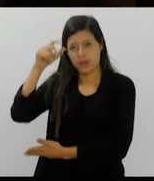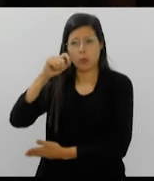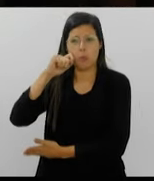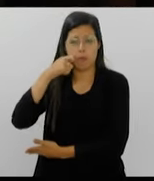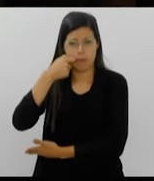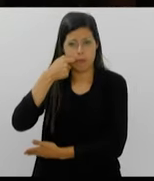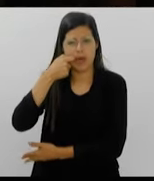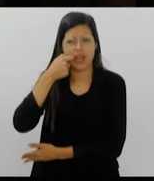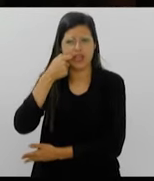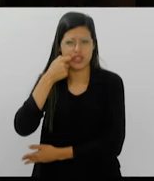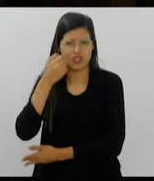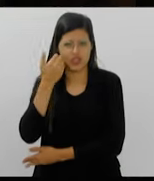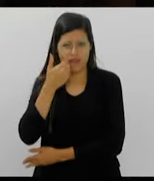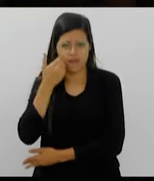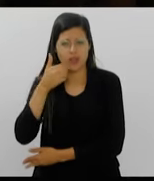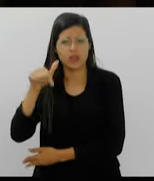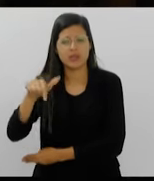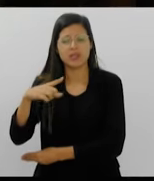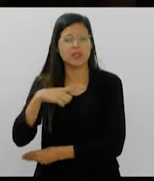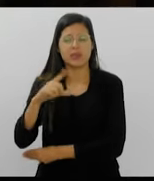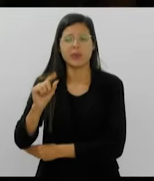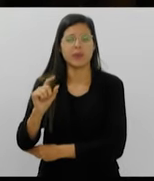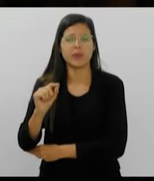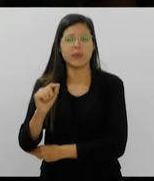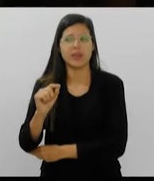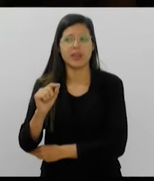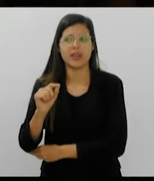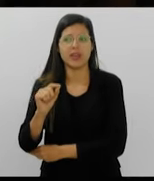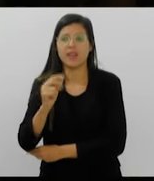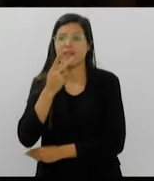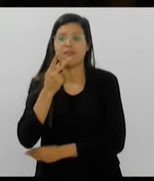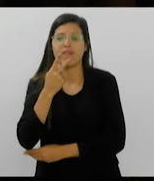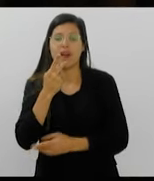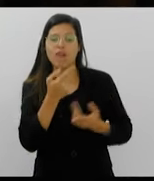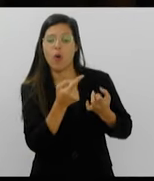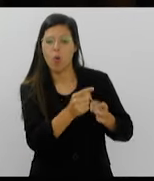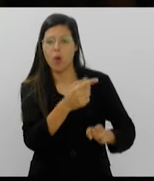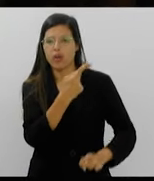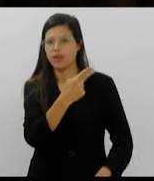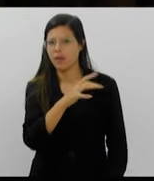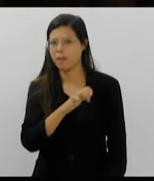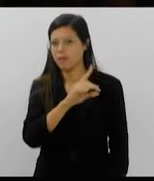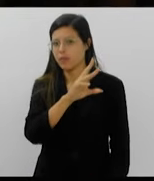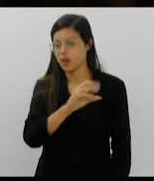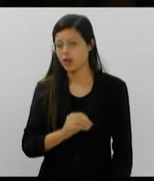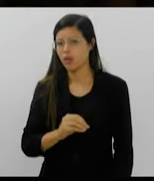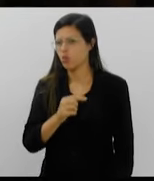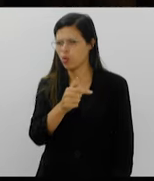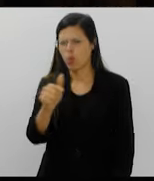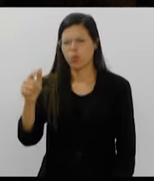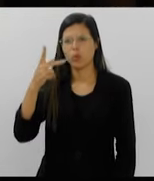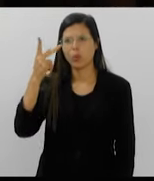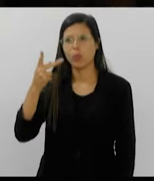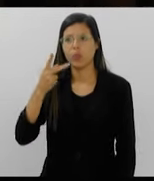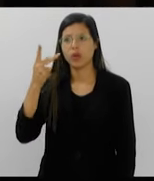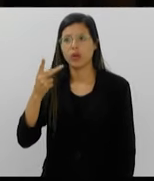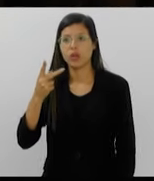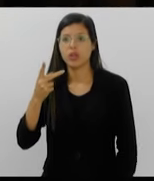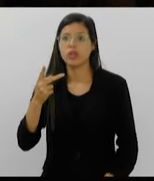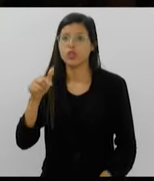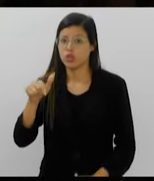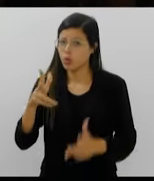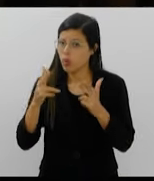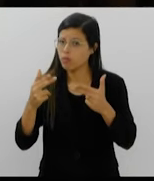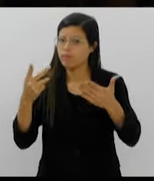Eduardo Paes tem a disfarçatez de se referir a Pedro Fernandes e a outros políticos do estado do Rio de Janeiro, como se referiu no debate da Rede